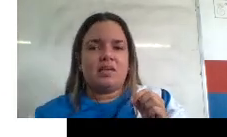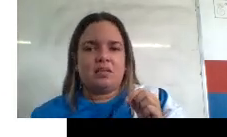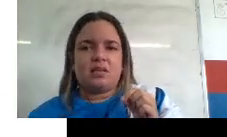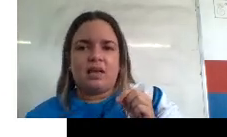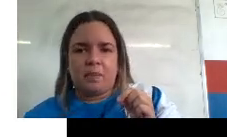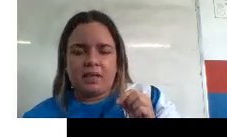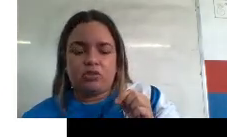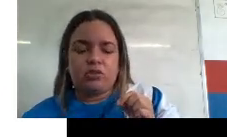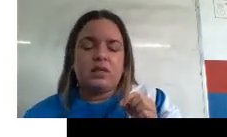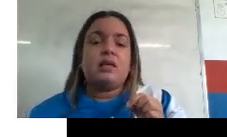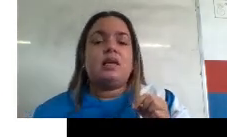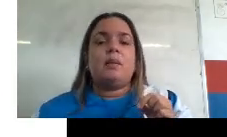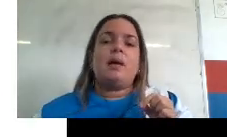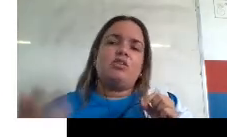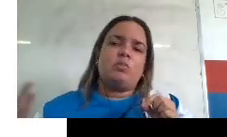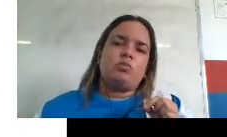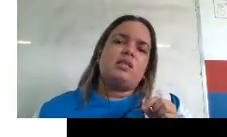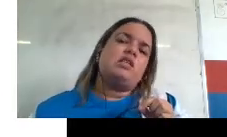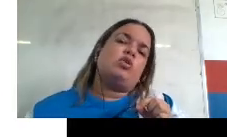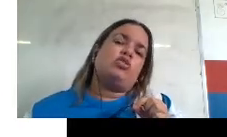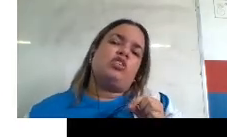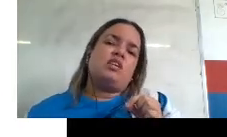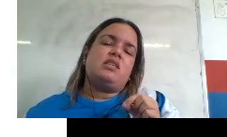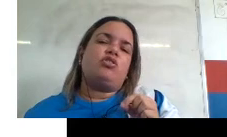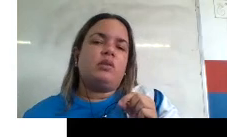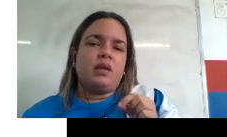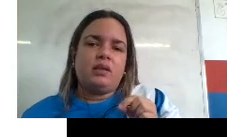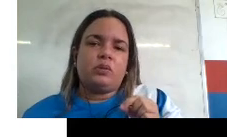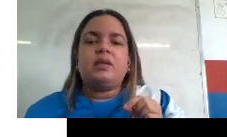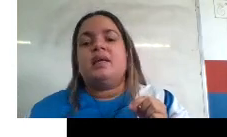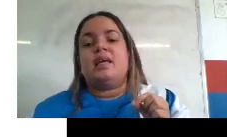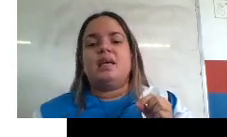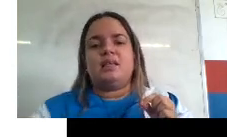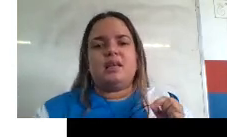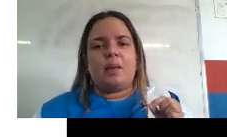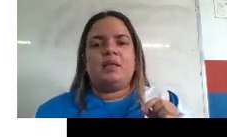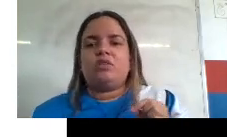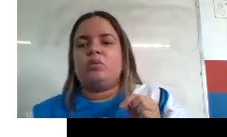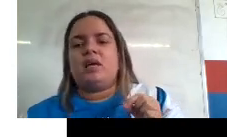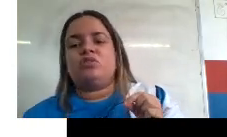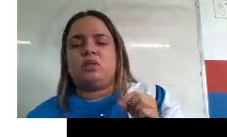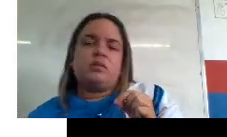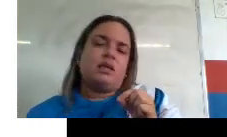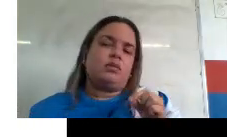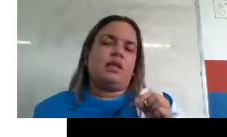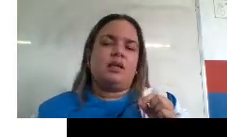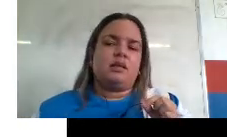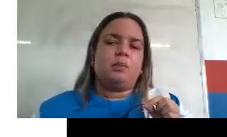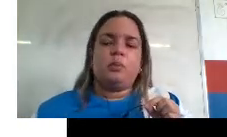se conscientizarem mais. Mas mesmo assim, hoje já existe direito. E antigamente as mulheres não